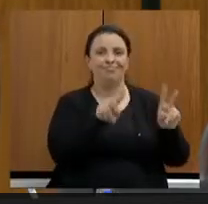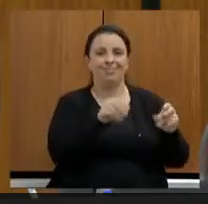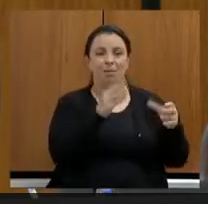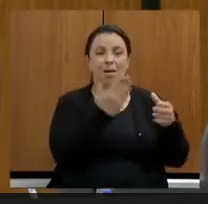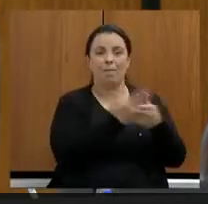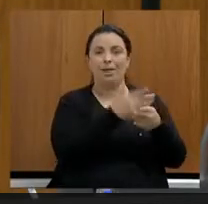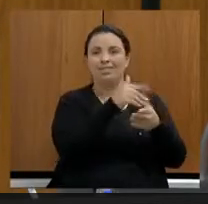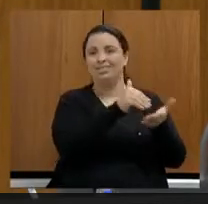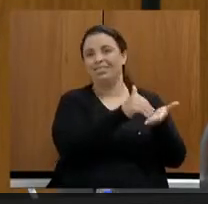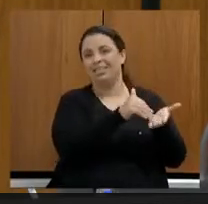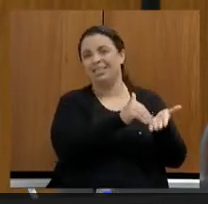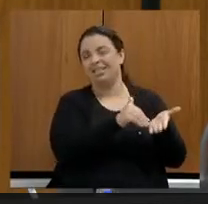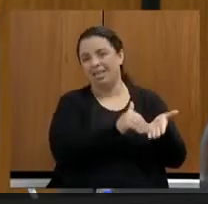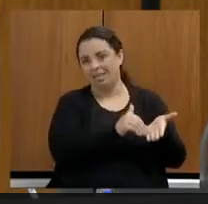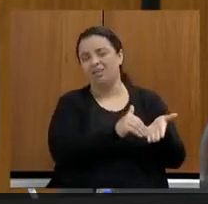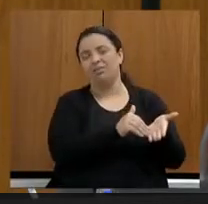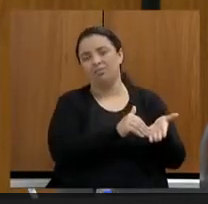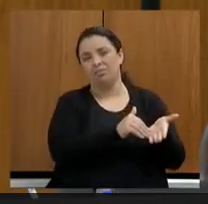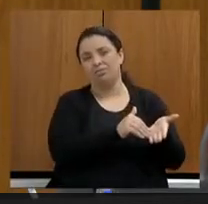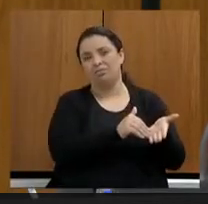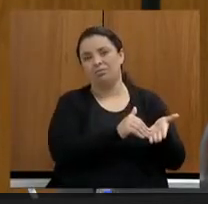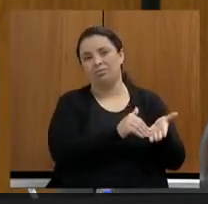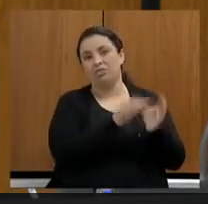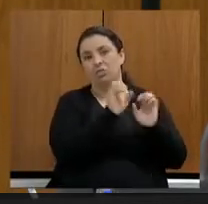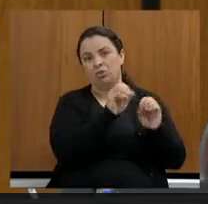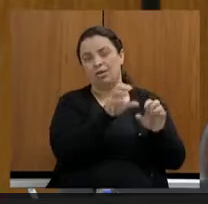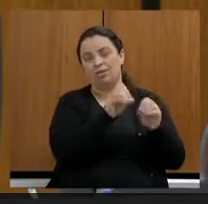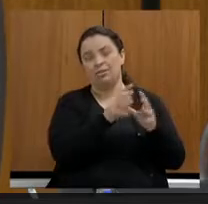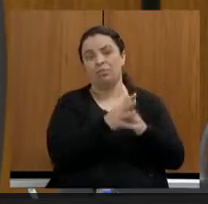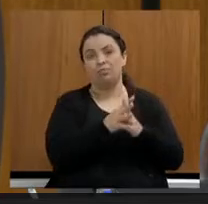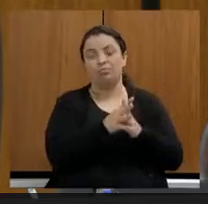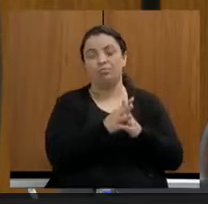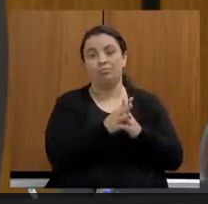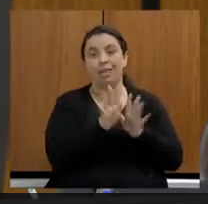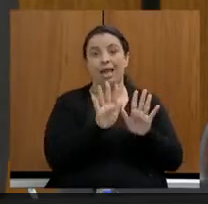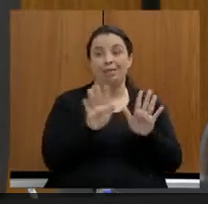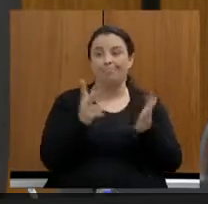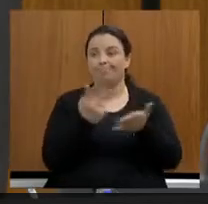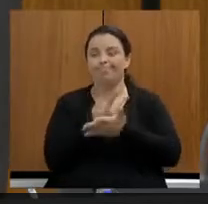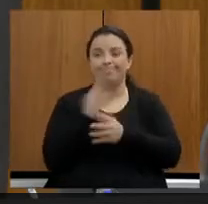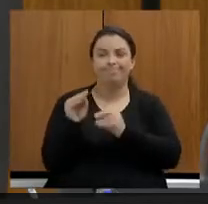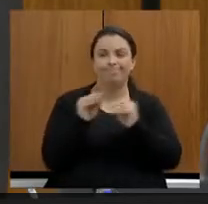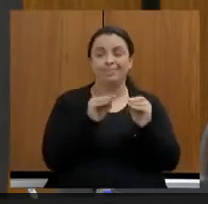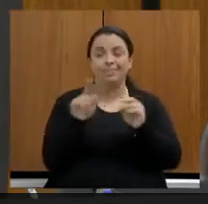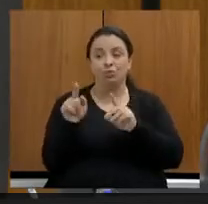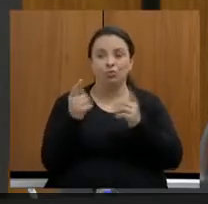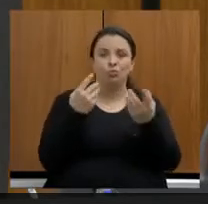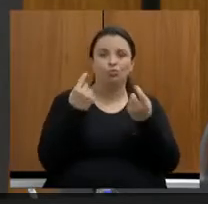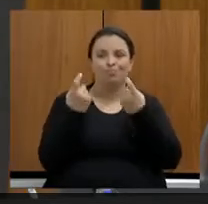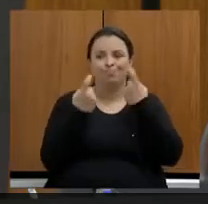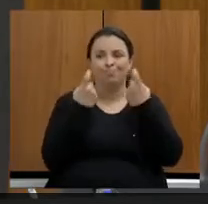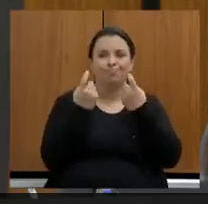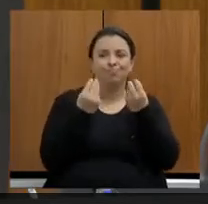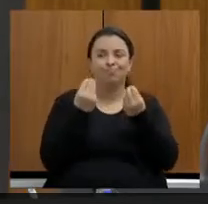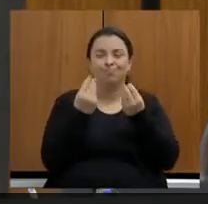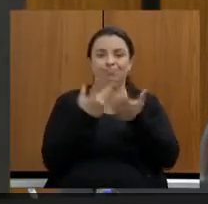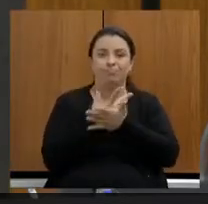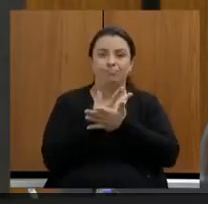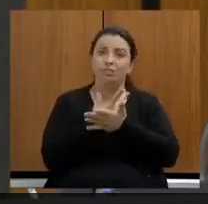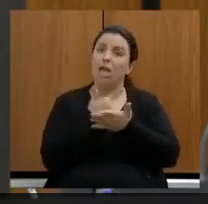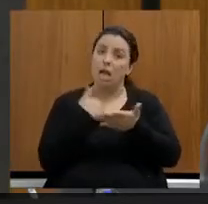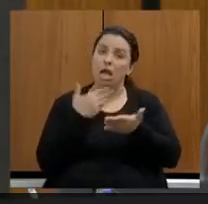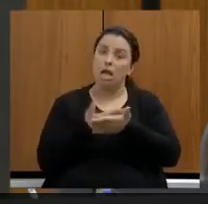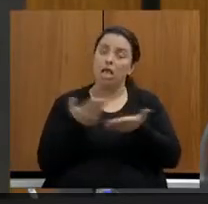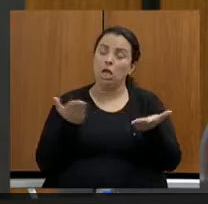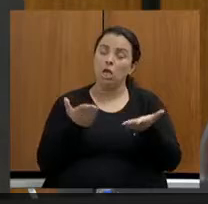eu a princípio fiquei até meio preocupado é o que poderia estar acontecendo ainda estou